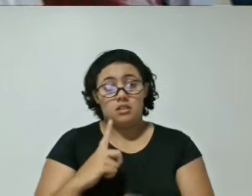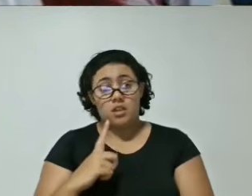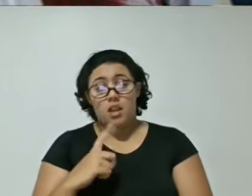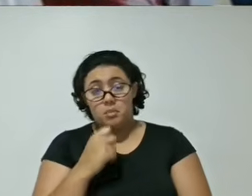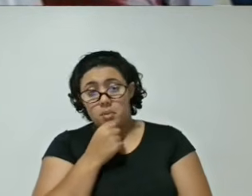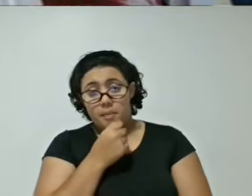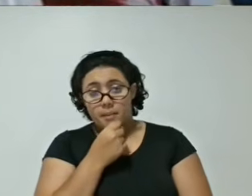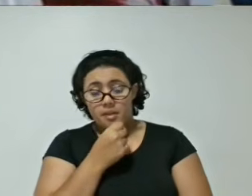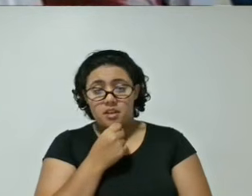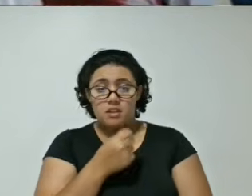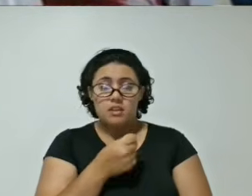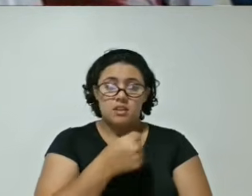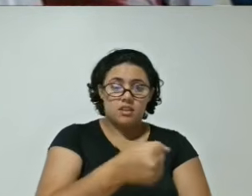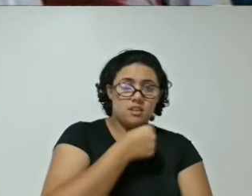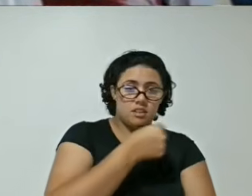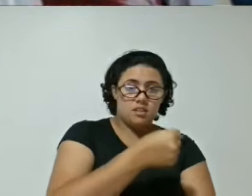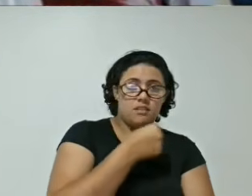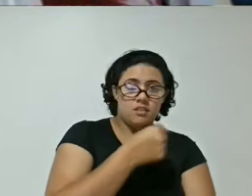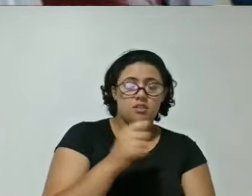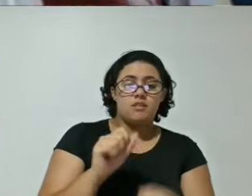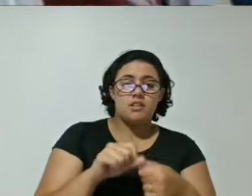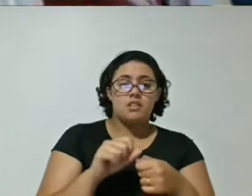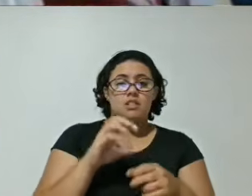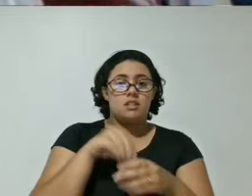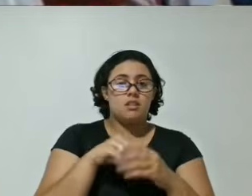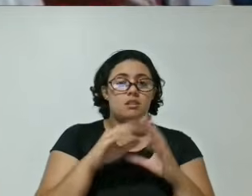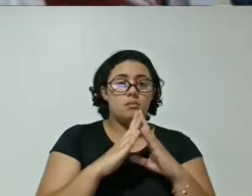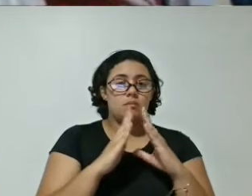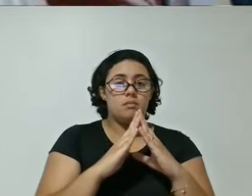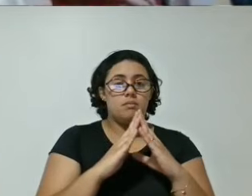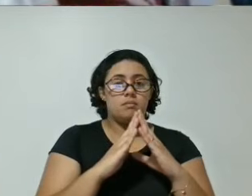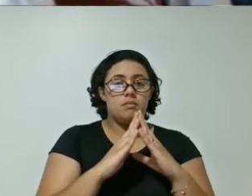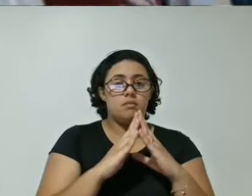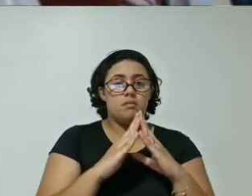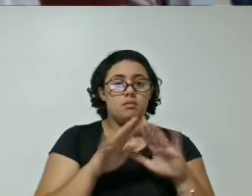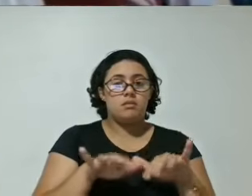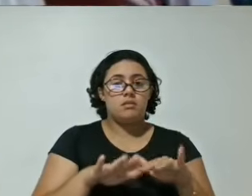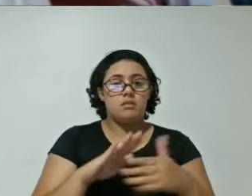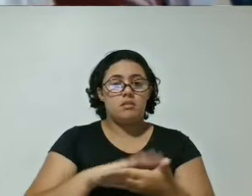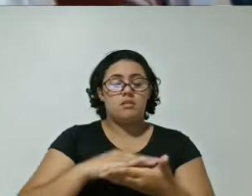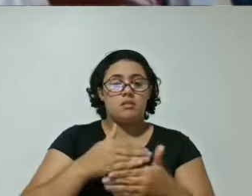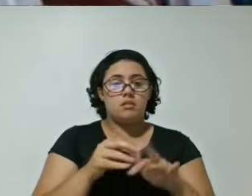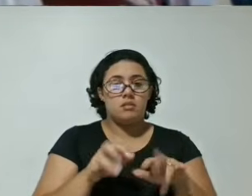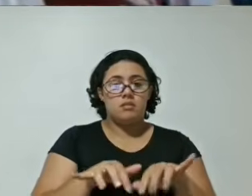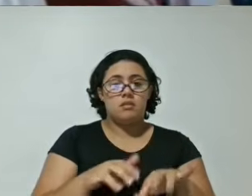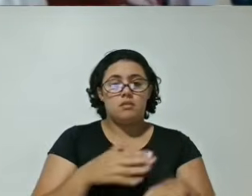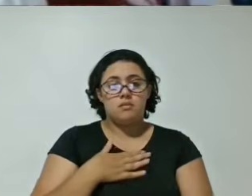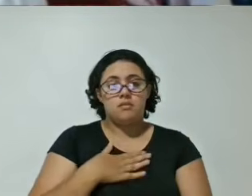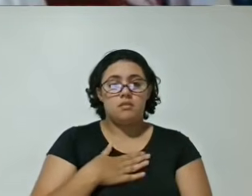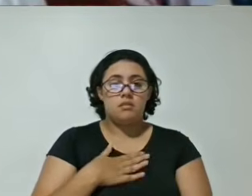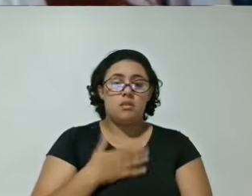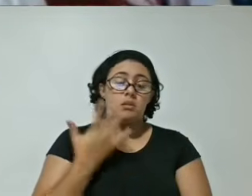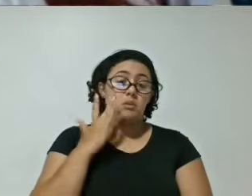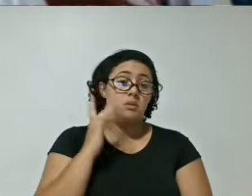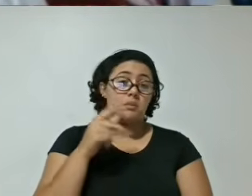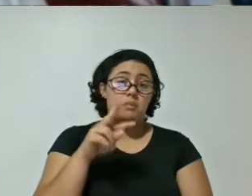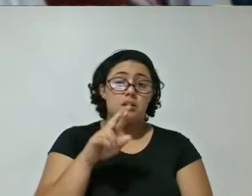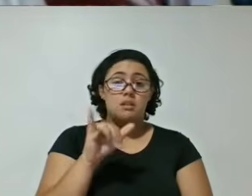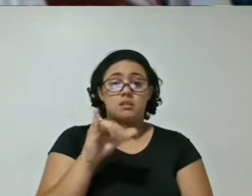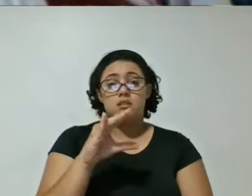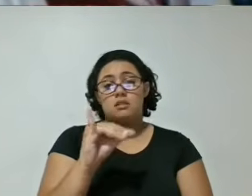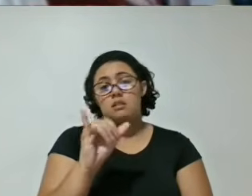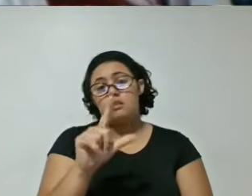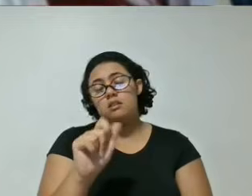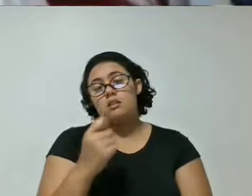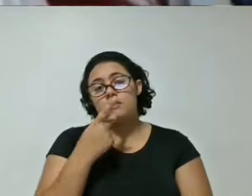as entrevistas todas no meu computador. Você sabe, eu não sei se a Priscila chegou a comentar com você, que foi até